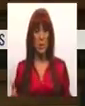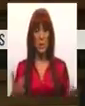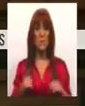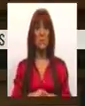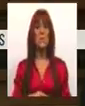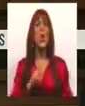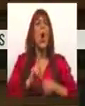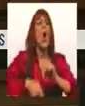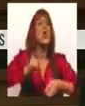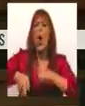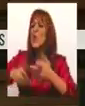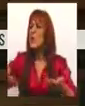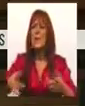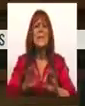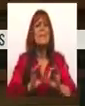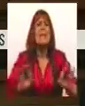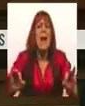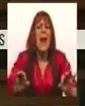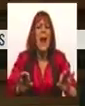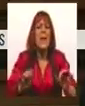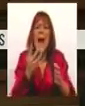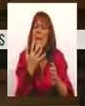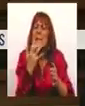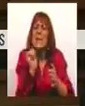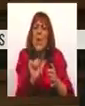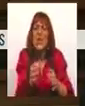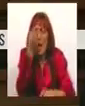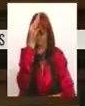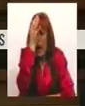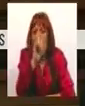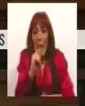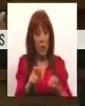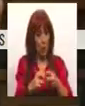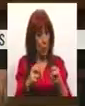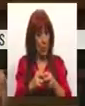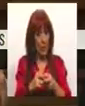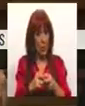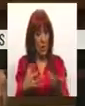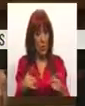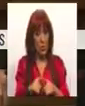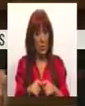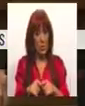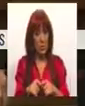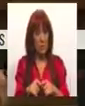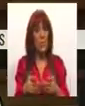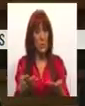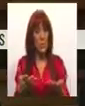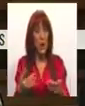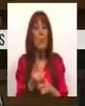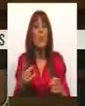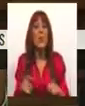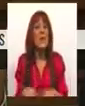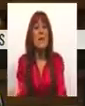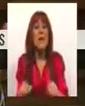de identificação séria, criteriosa, rigorosa dos problemas e o seu enfrentamento.